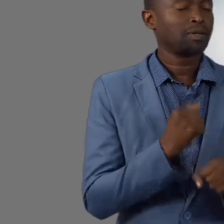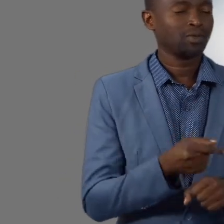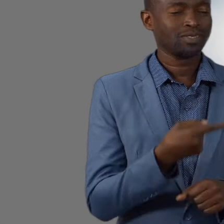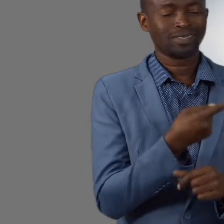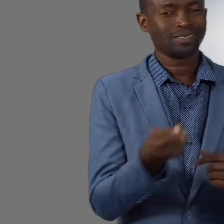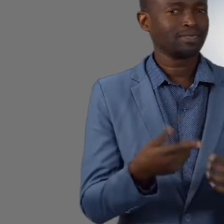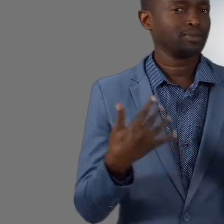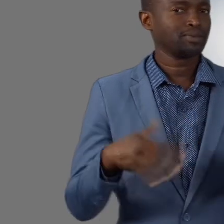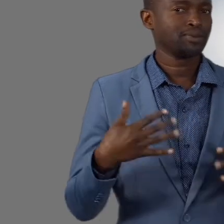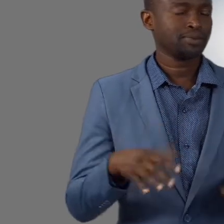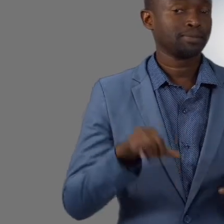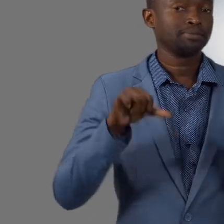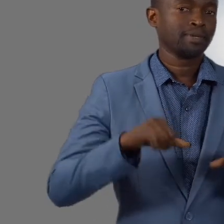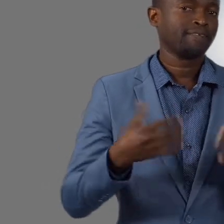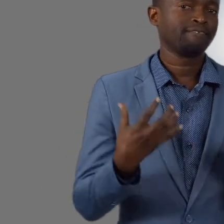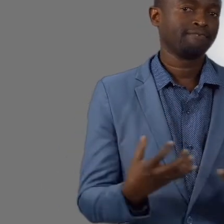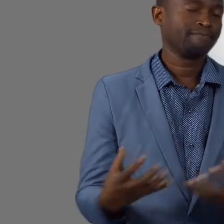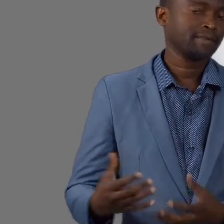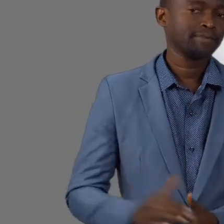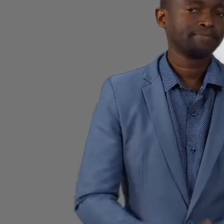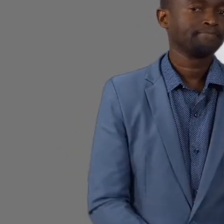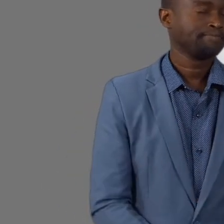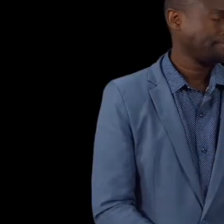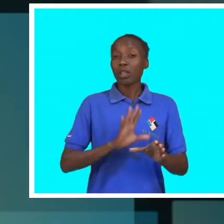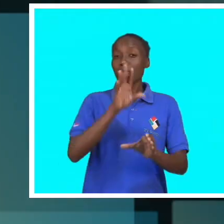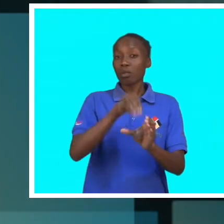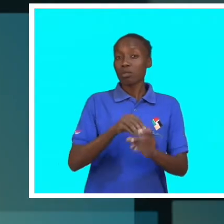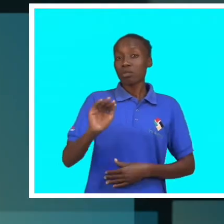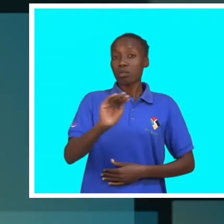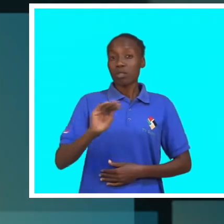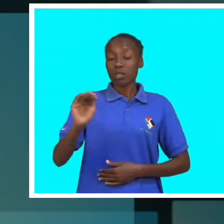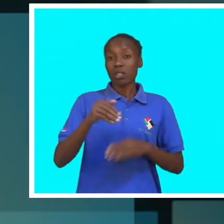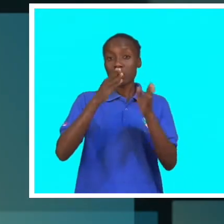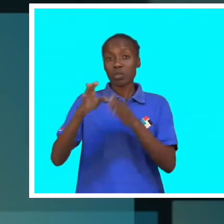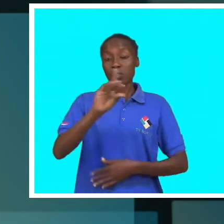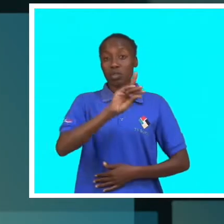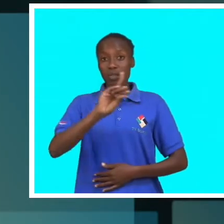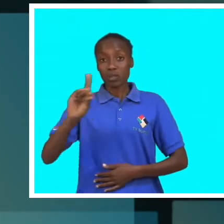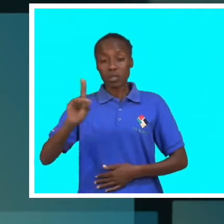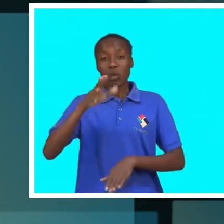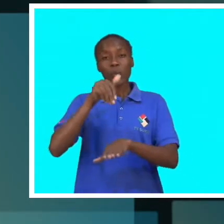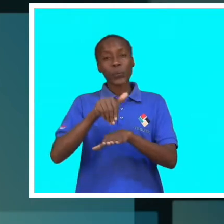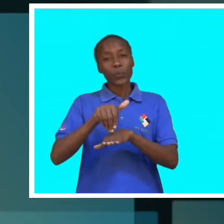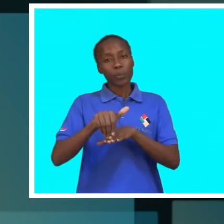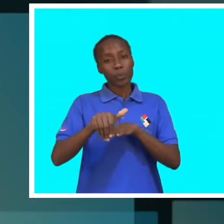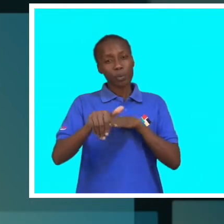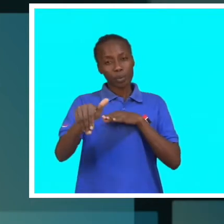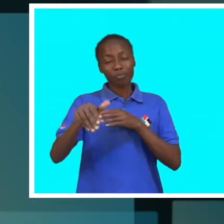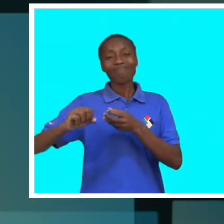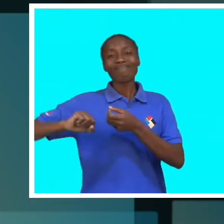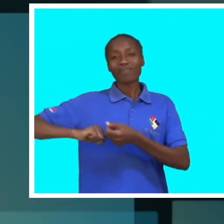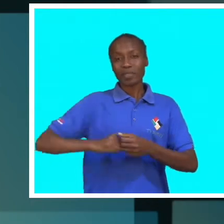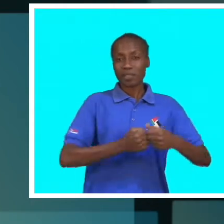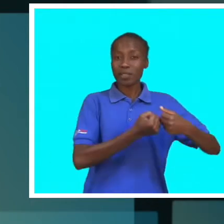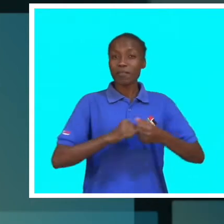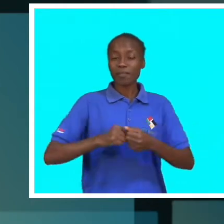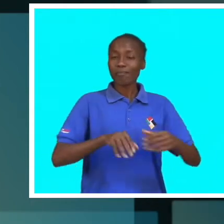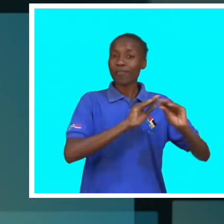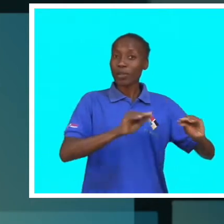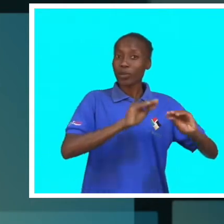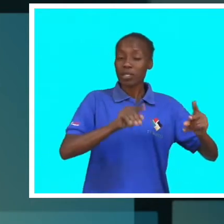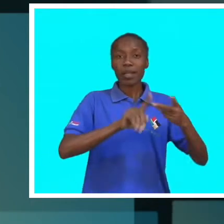emprego são as áreas mais críticas. A inclusão social de pessoas com deficiência continua a